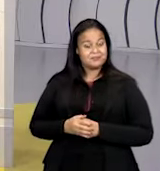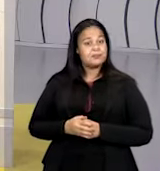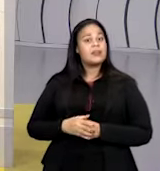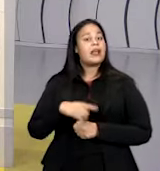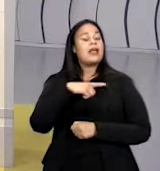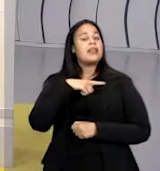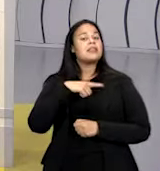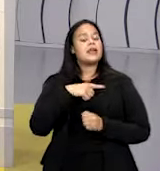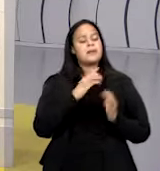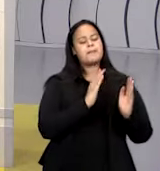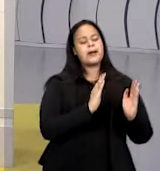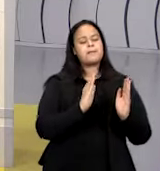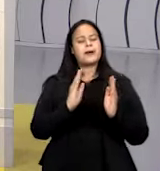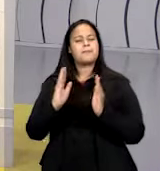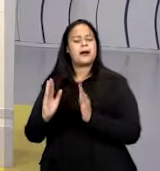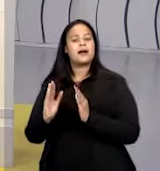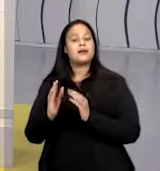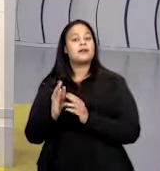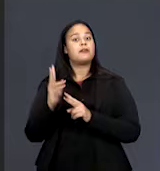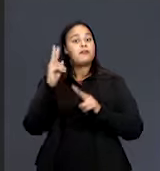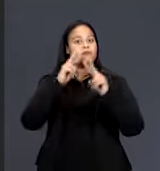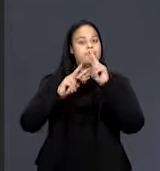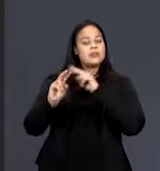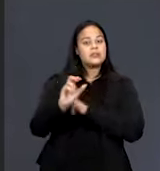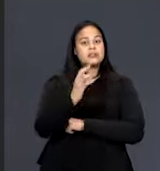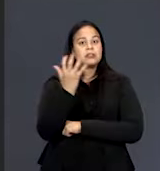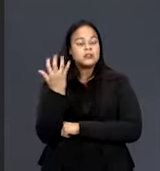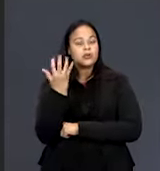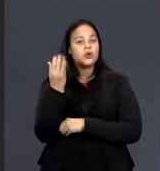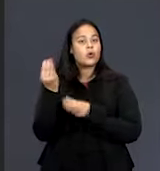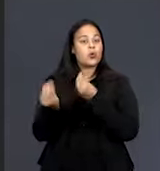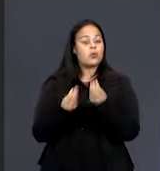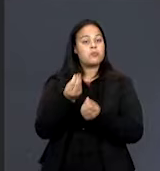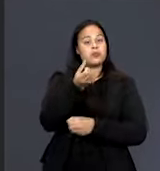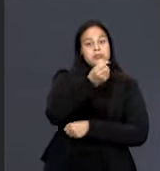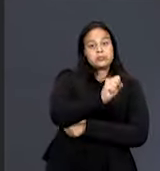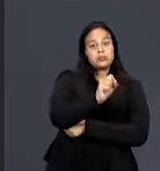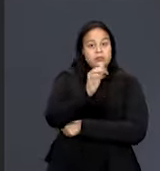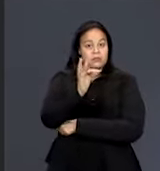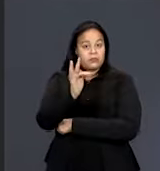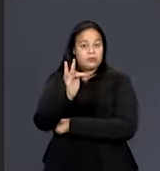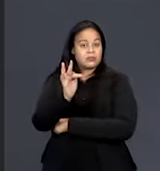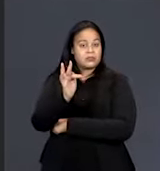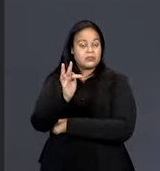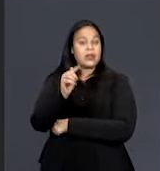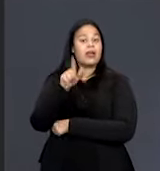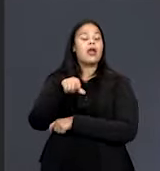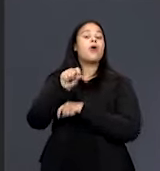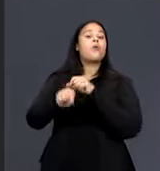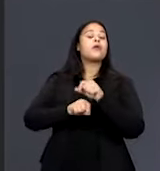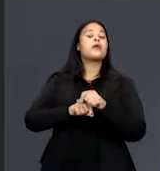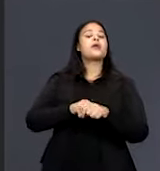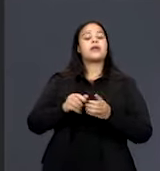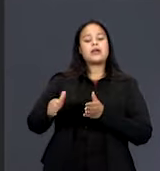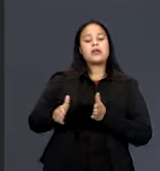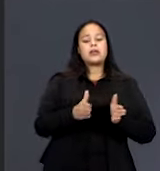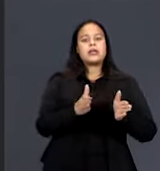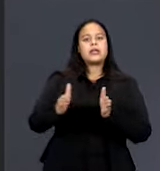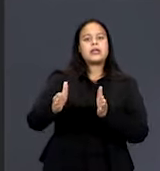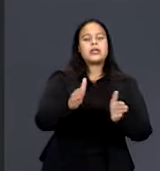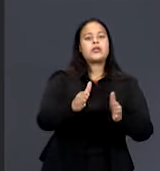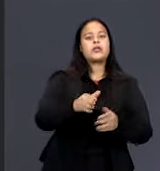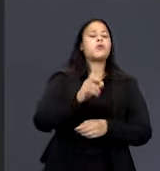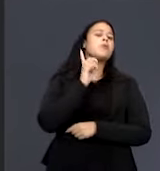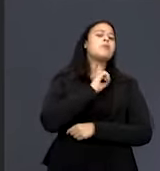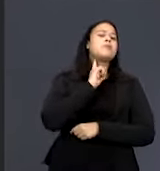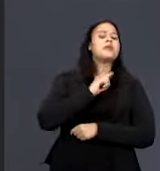ponto de vista ambiental. Olha só. O São Francisco é um rio que nasce em Minas e corre para o Nordeste. O São